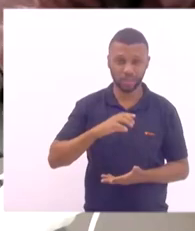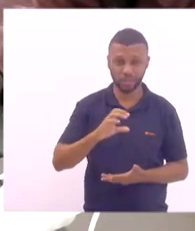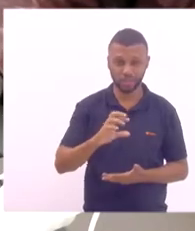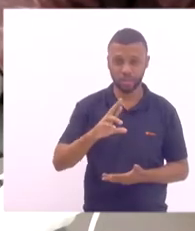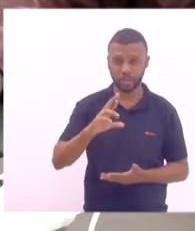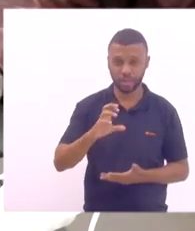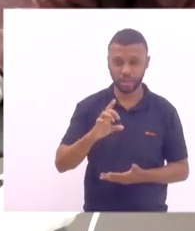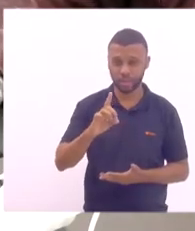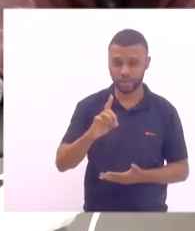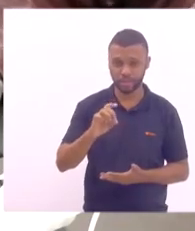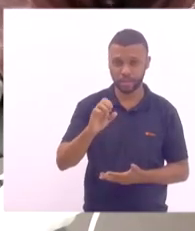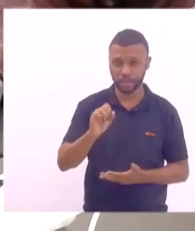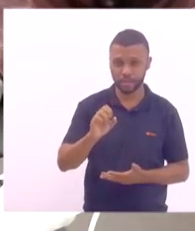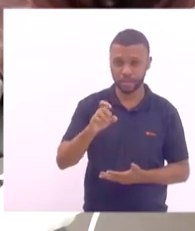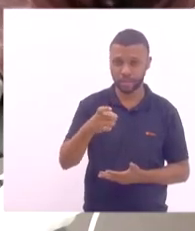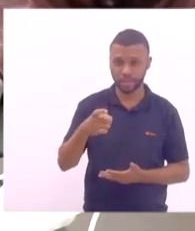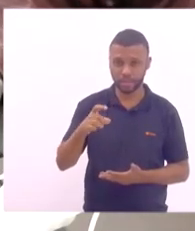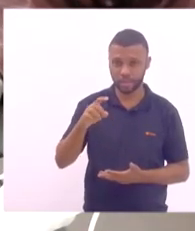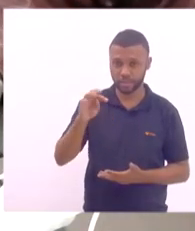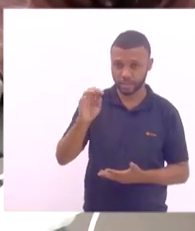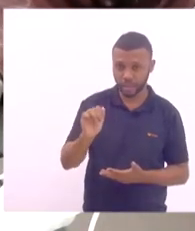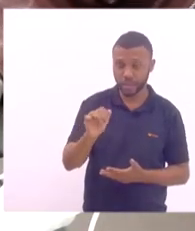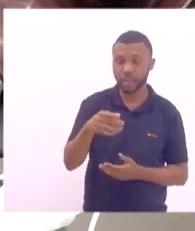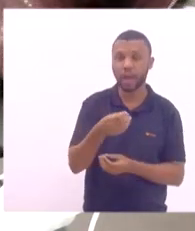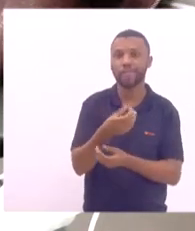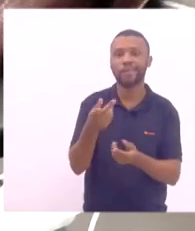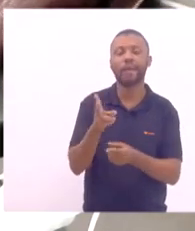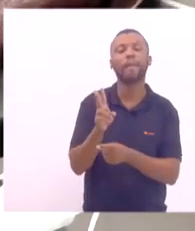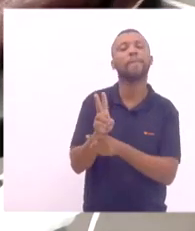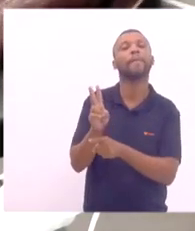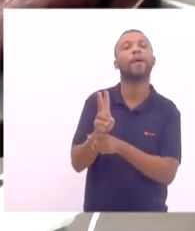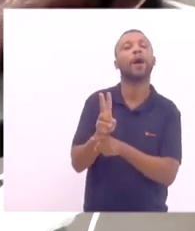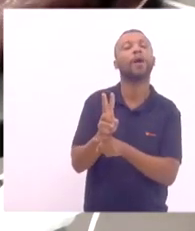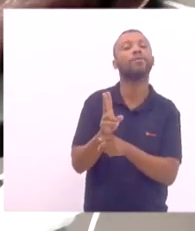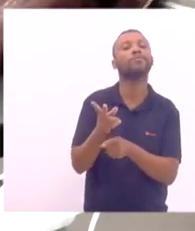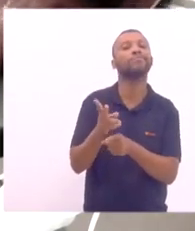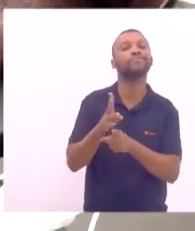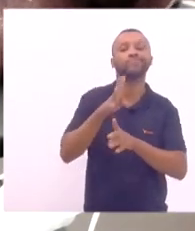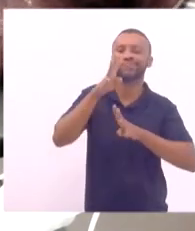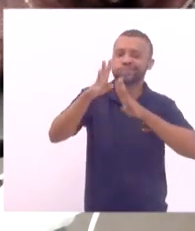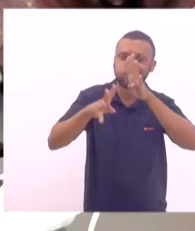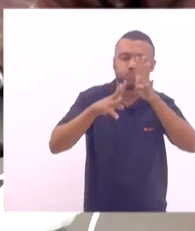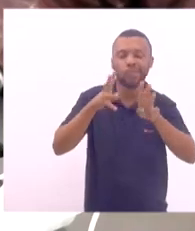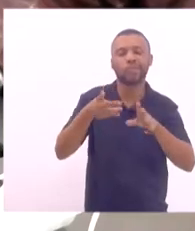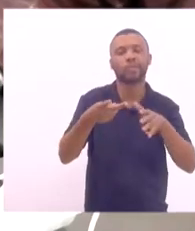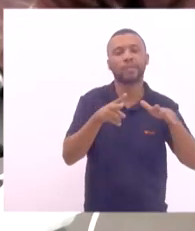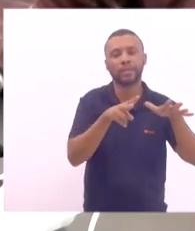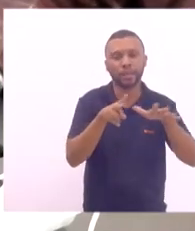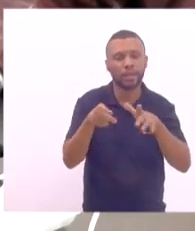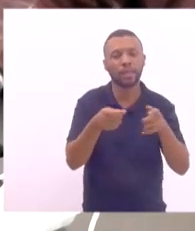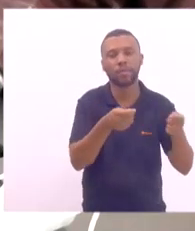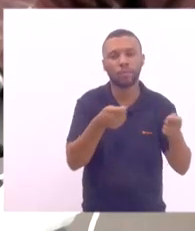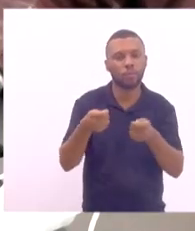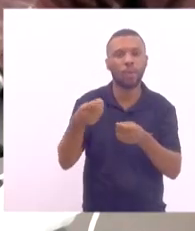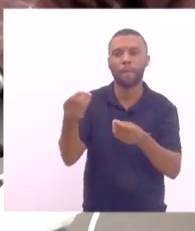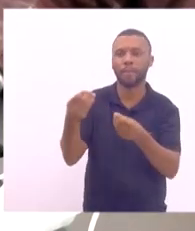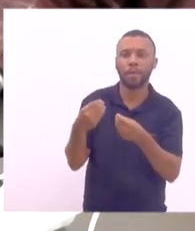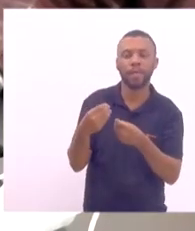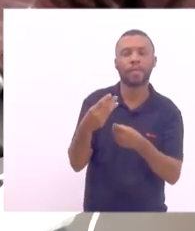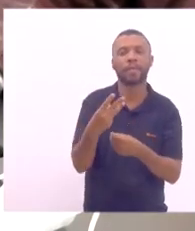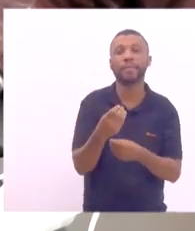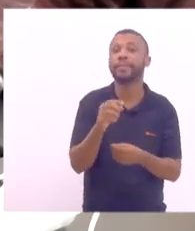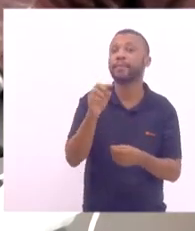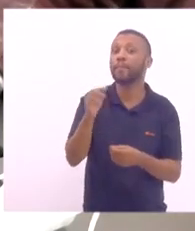cesta, que está oferecendo consignado ao pau. Aí, toda semana me oferecem 30